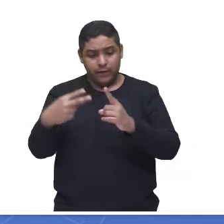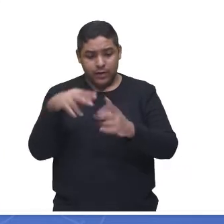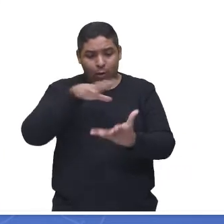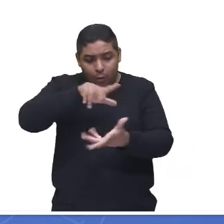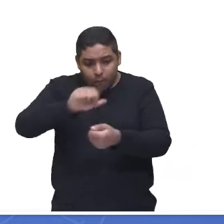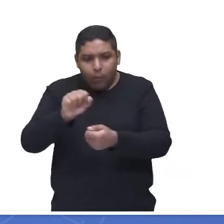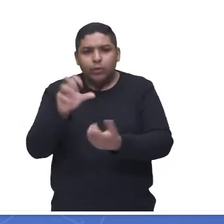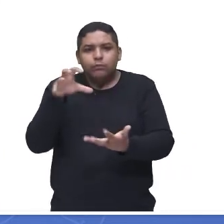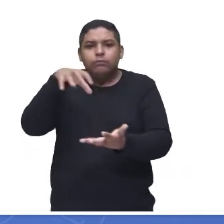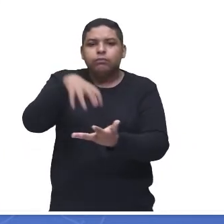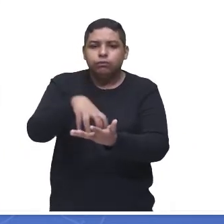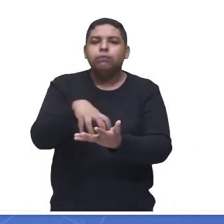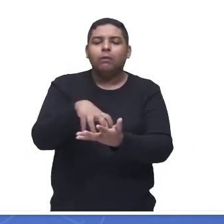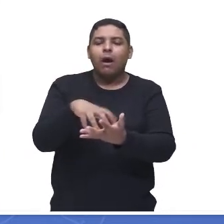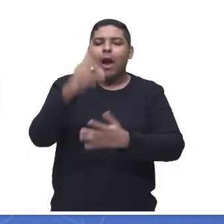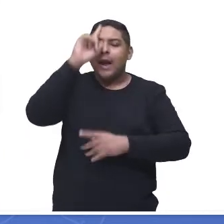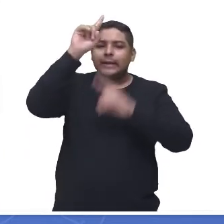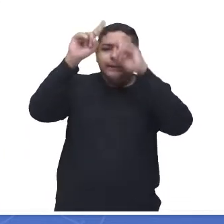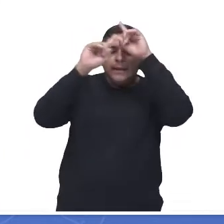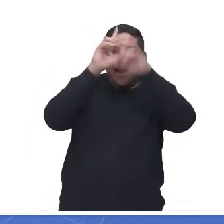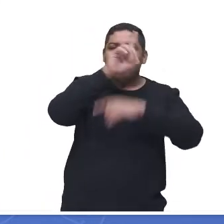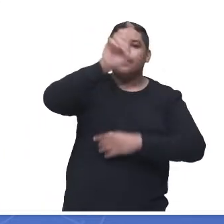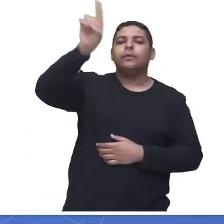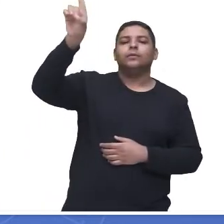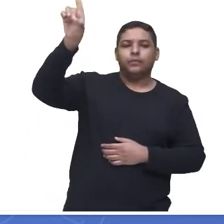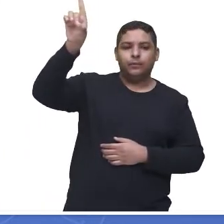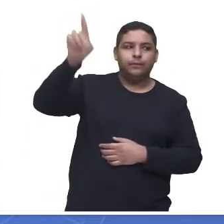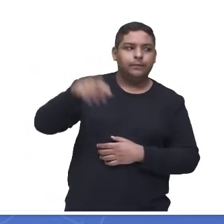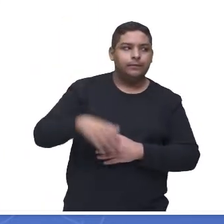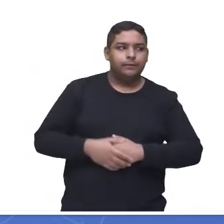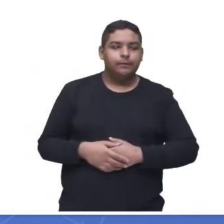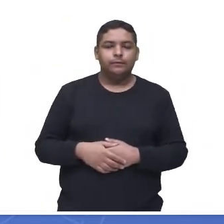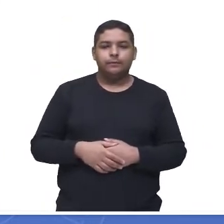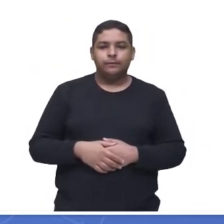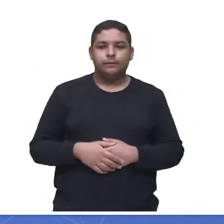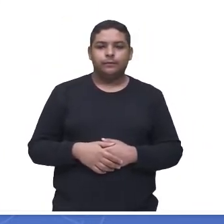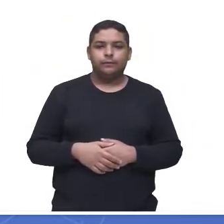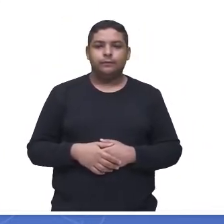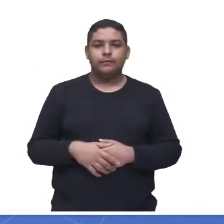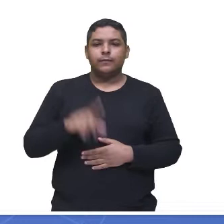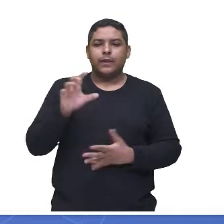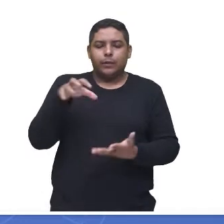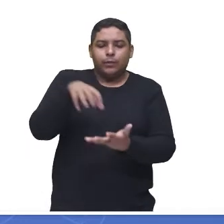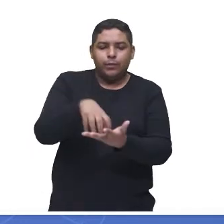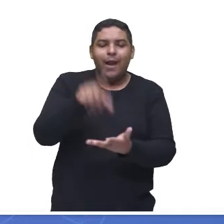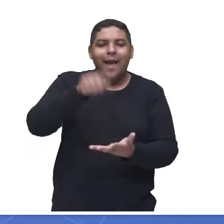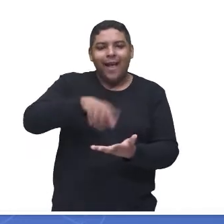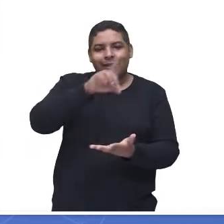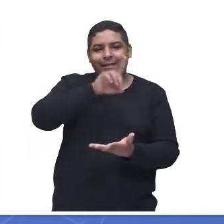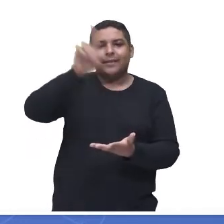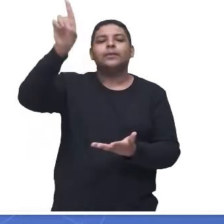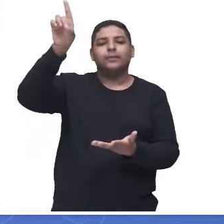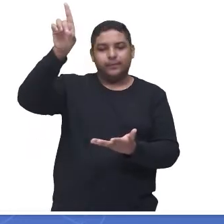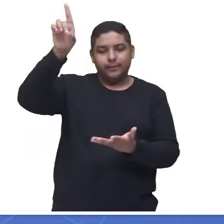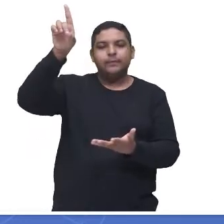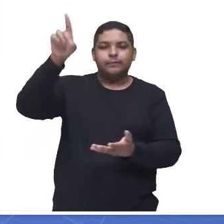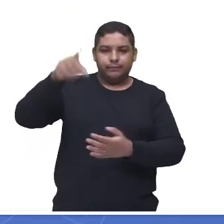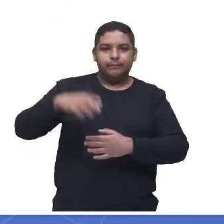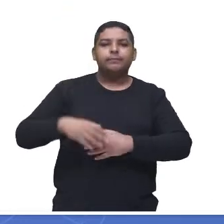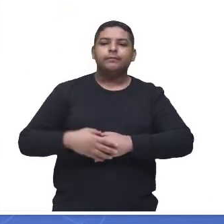de Deus. Então agora, quem está no centro é Deus. Olha só, quem está no centro